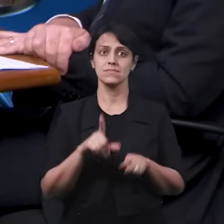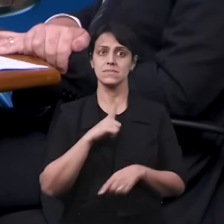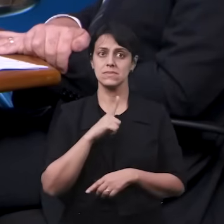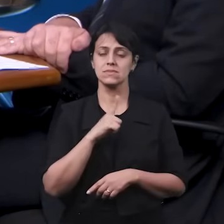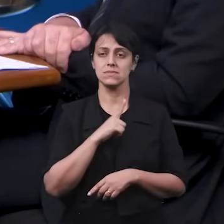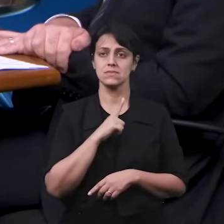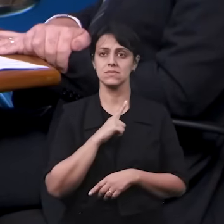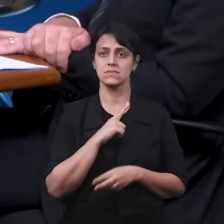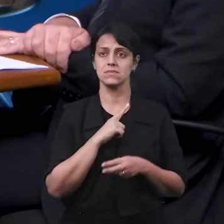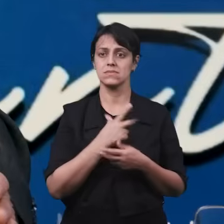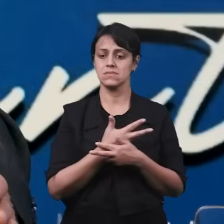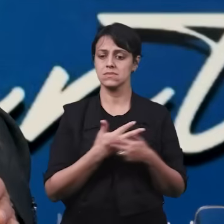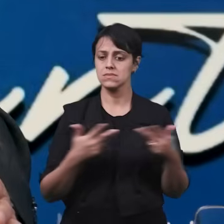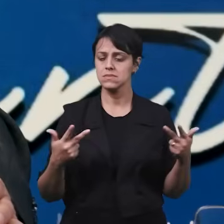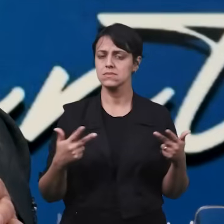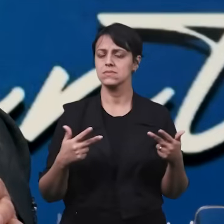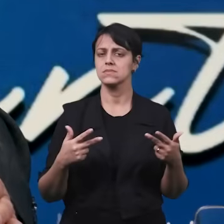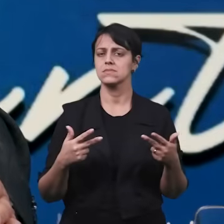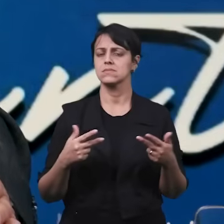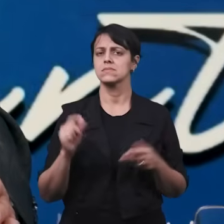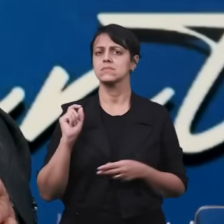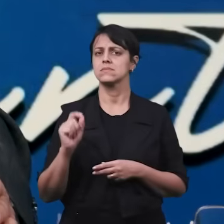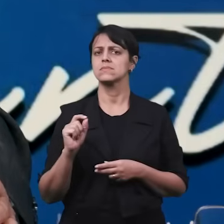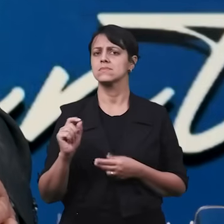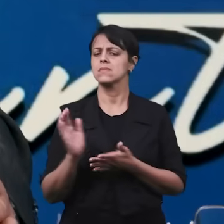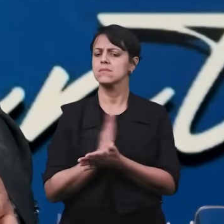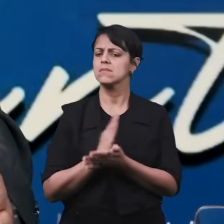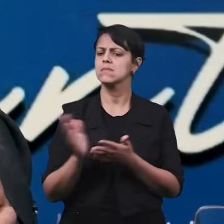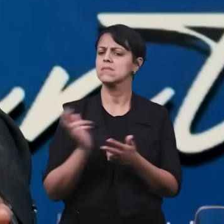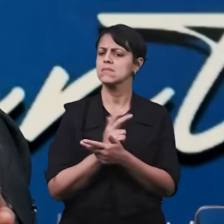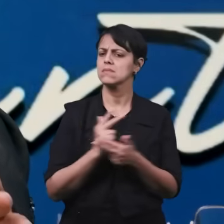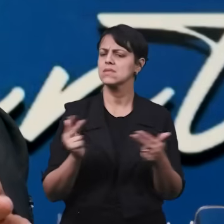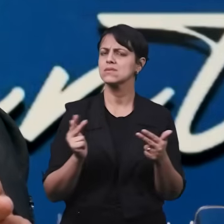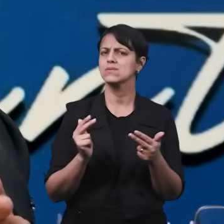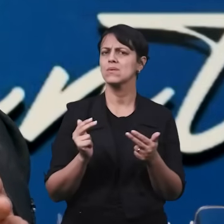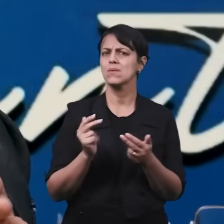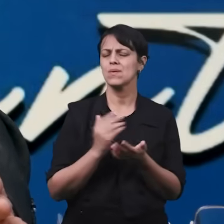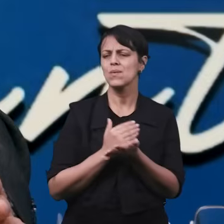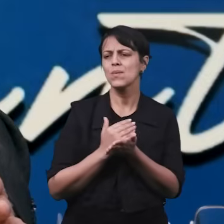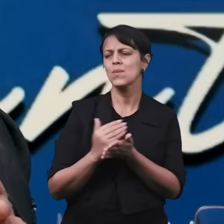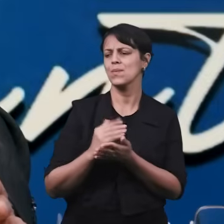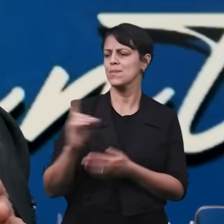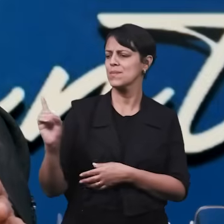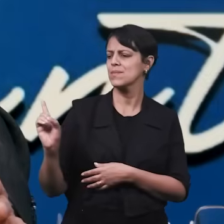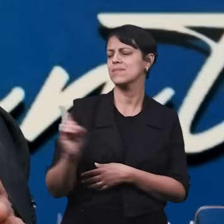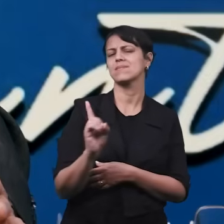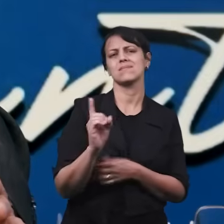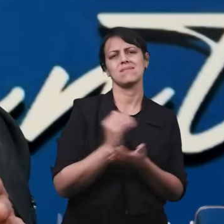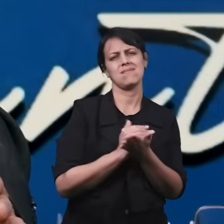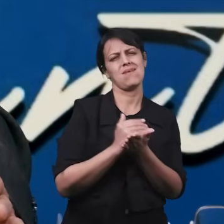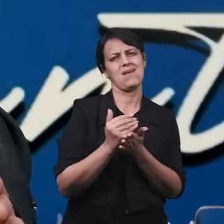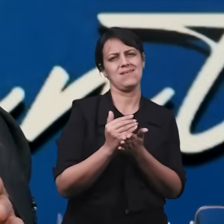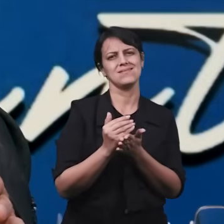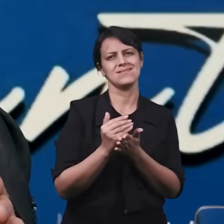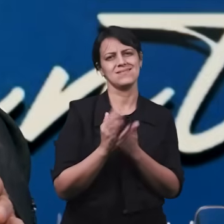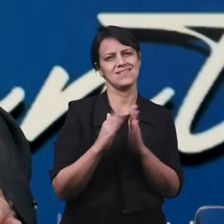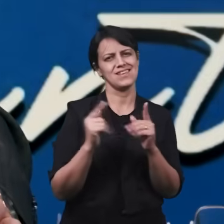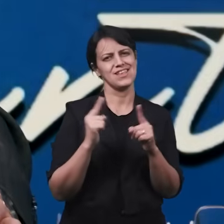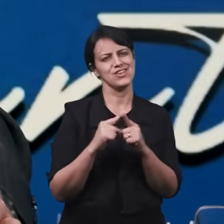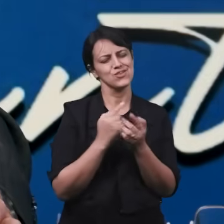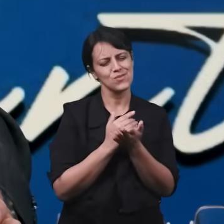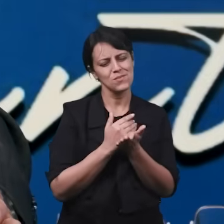casos até, inclusive, de determinadas pessoas que estão iniciando na igreja. Às vezes até é aquele